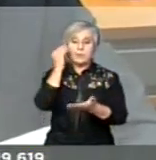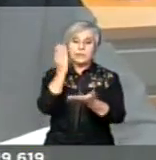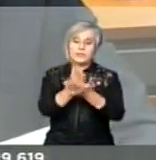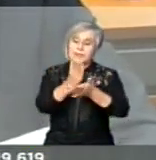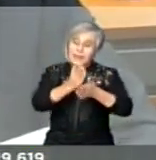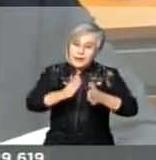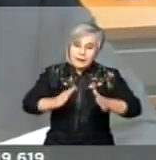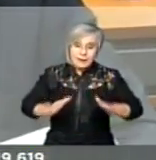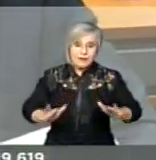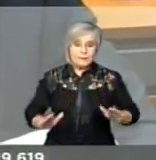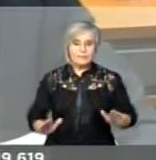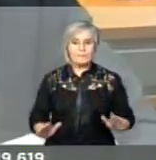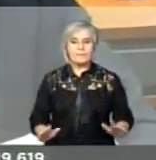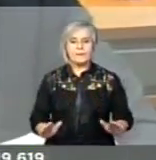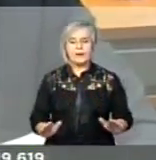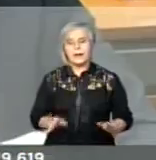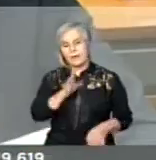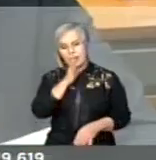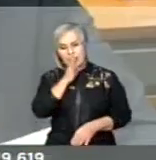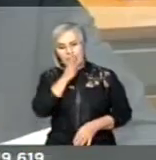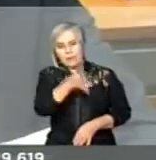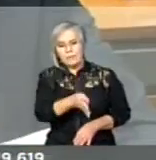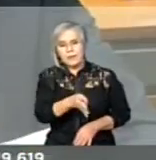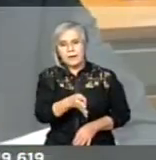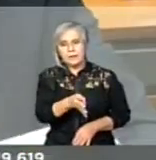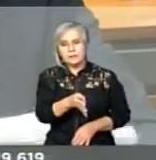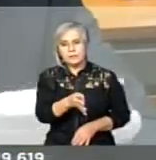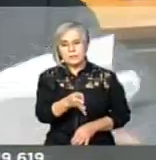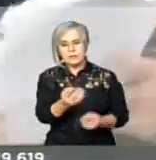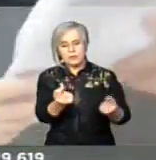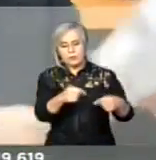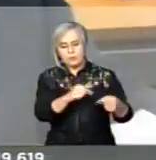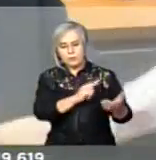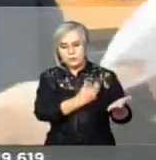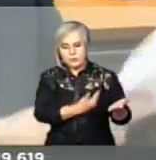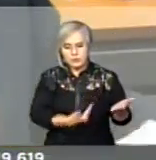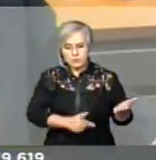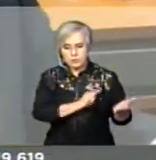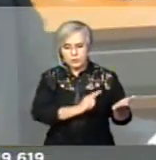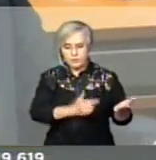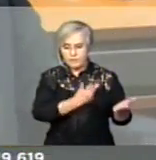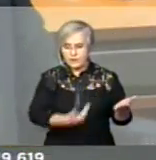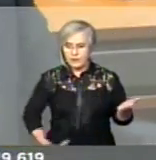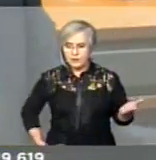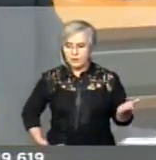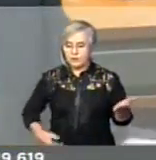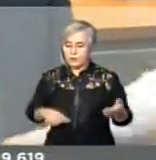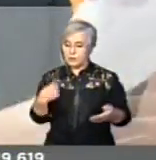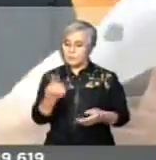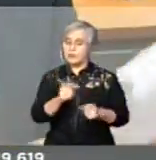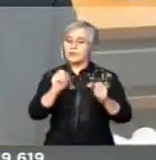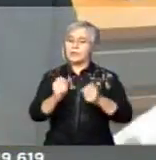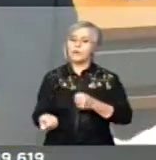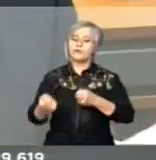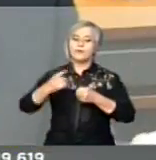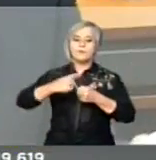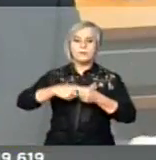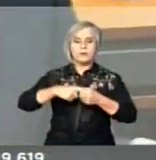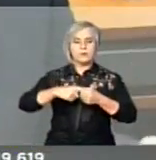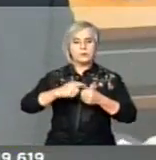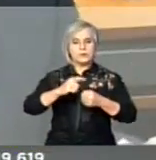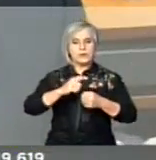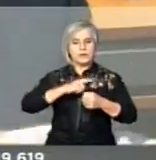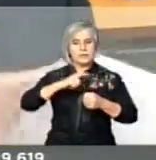deputado Benito Gama, a ameaça da ingovernabilidade e para voltarmos a sermos respeitados num concerto geral